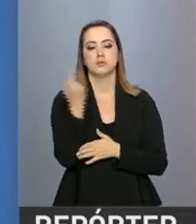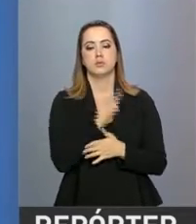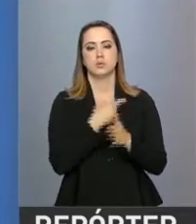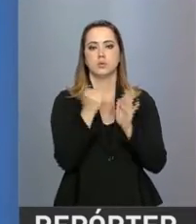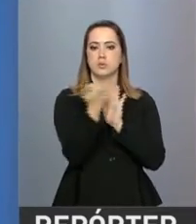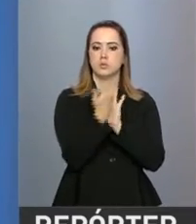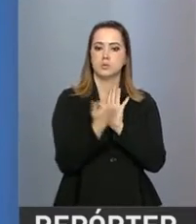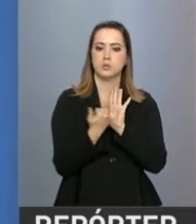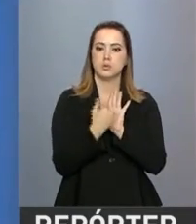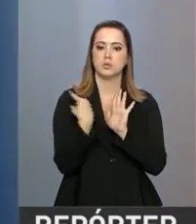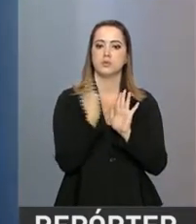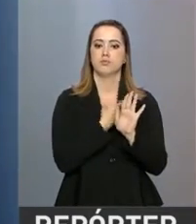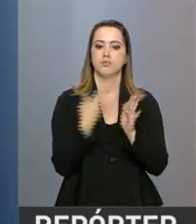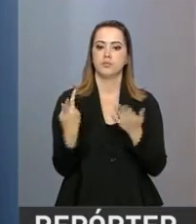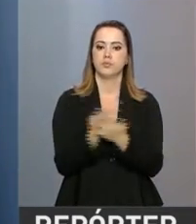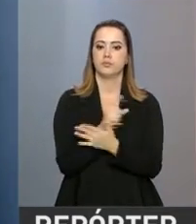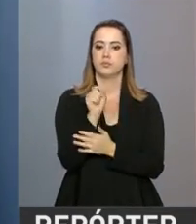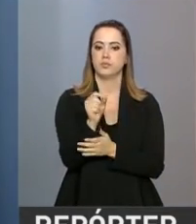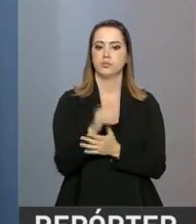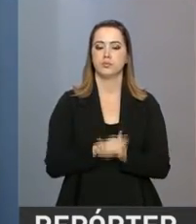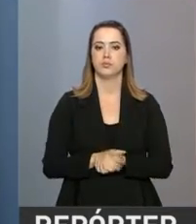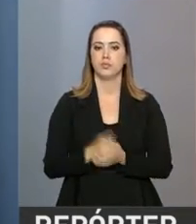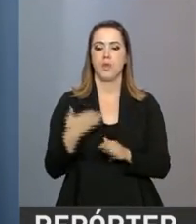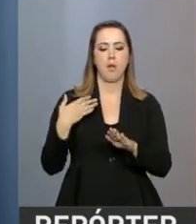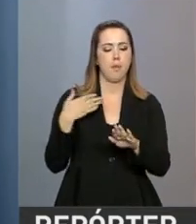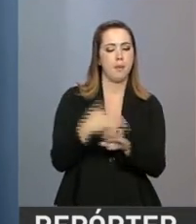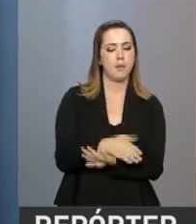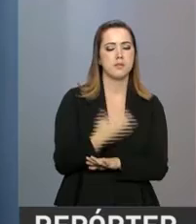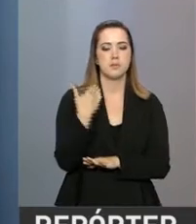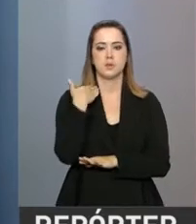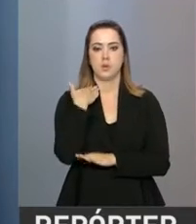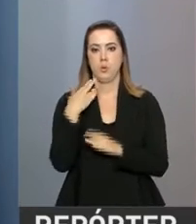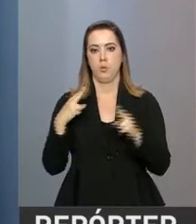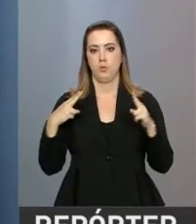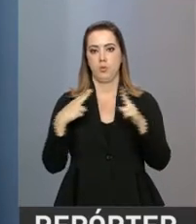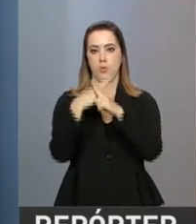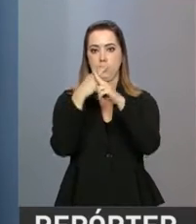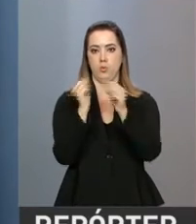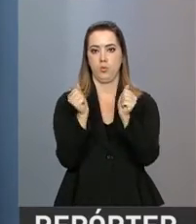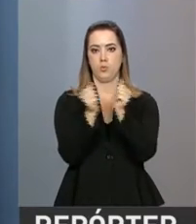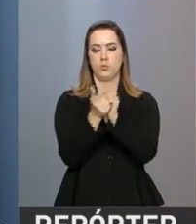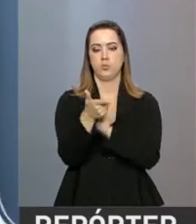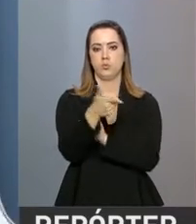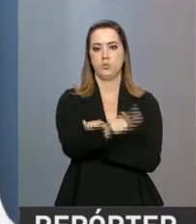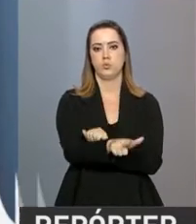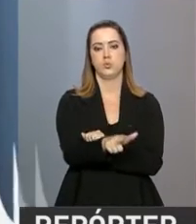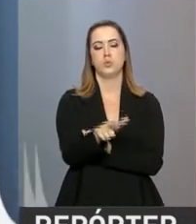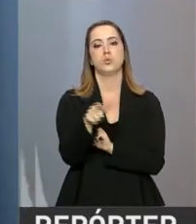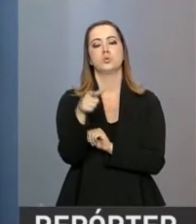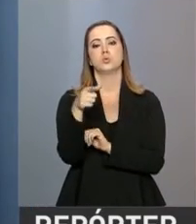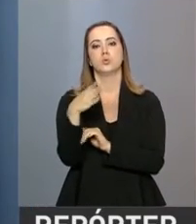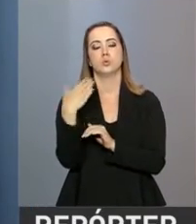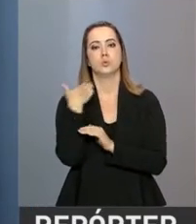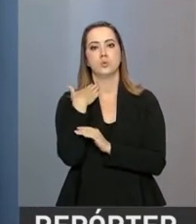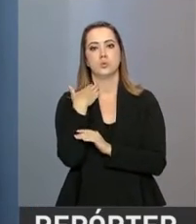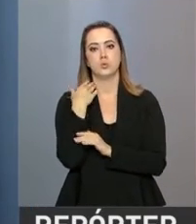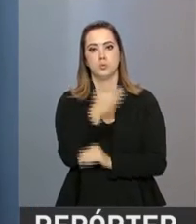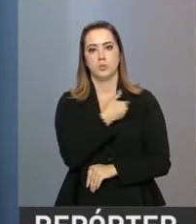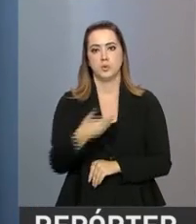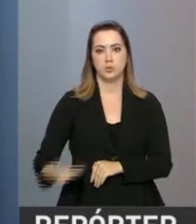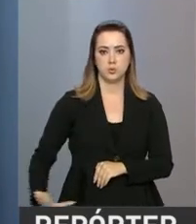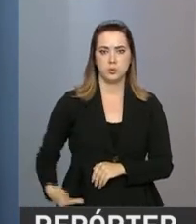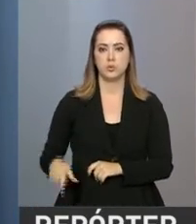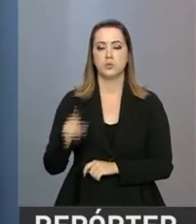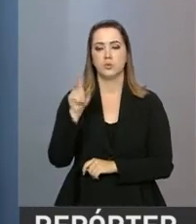vamos colocar aí para acontecer participação da caixa junto com os demais bancos públicos BNDS Banco do Brasil será